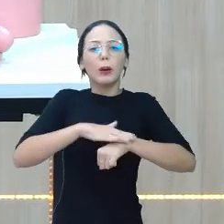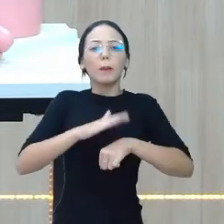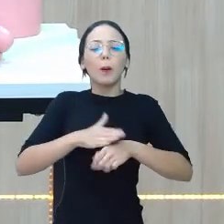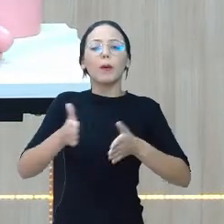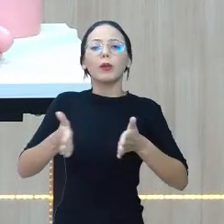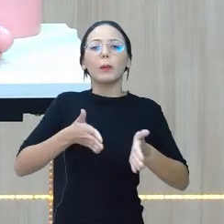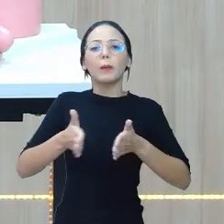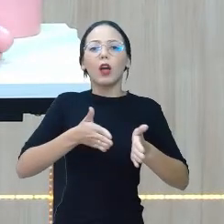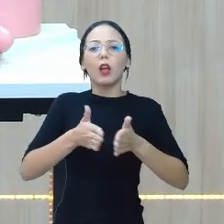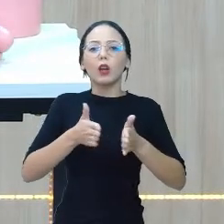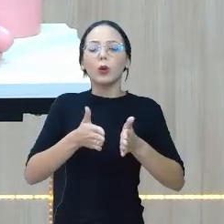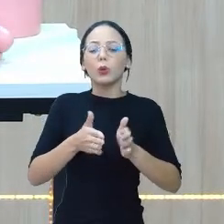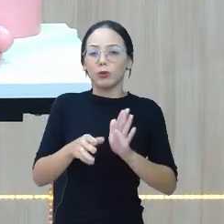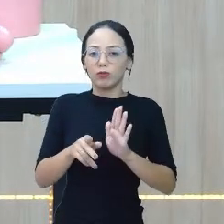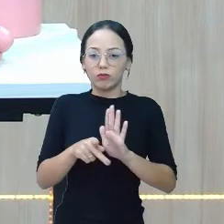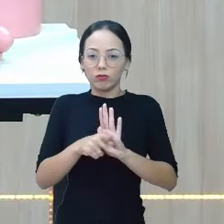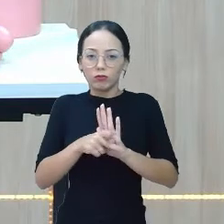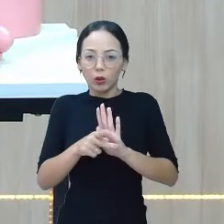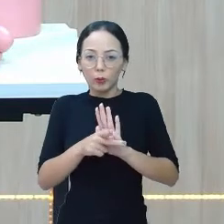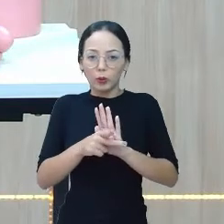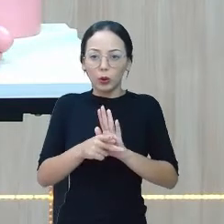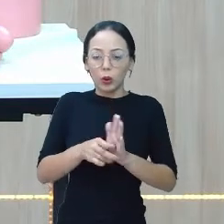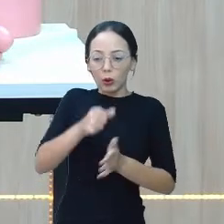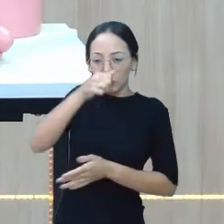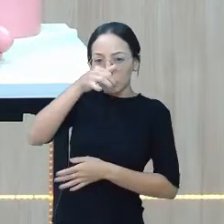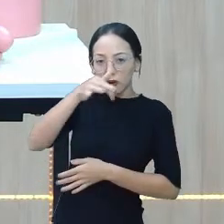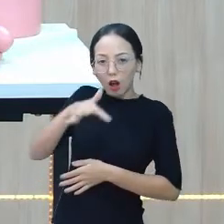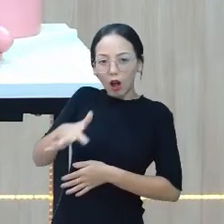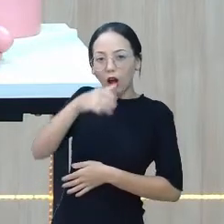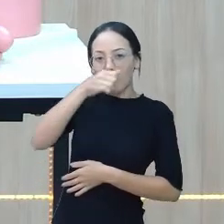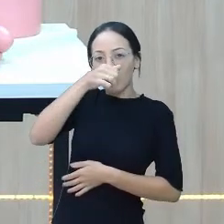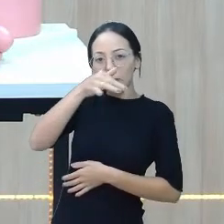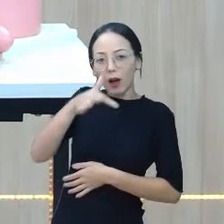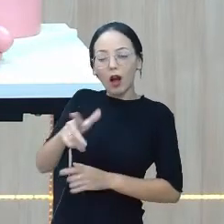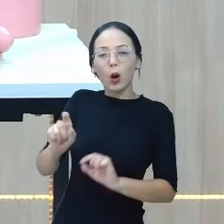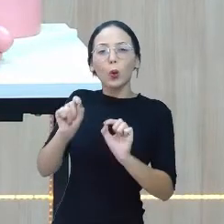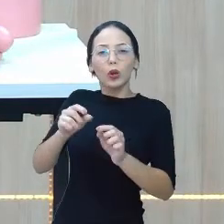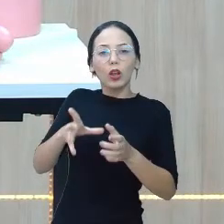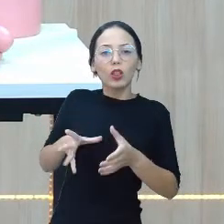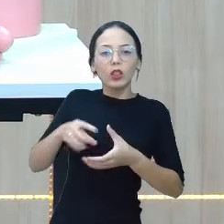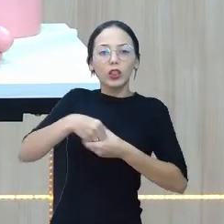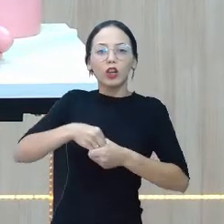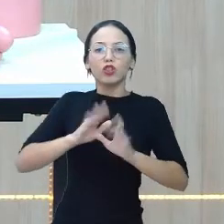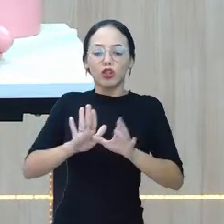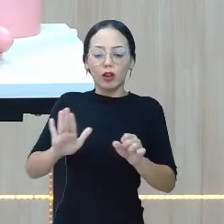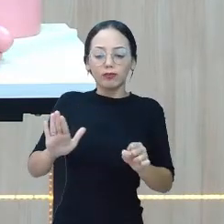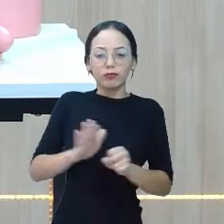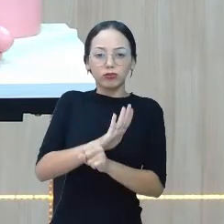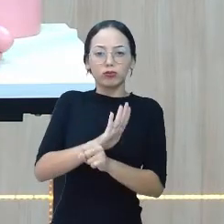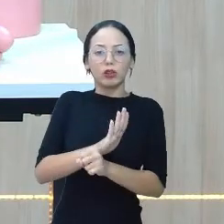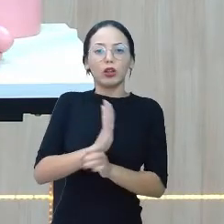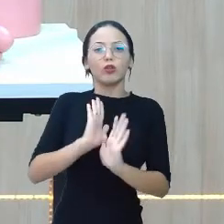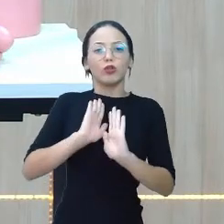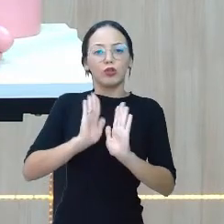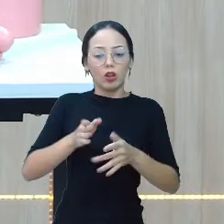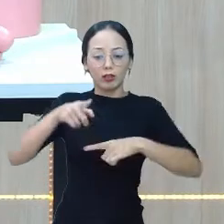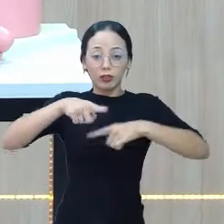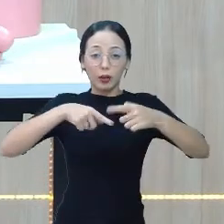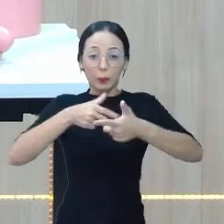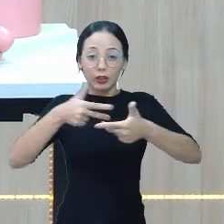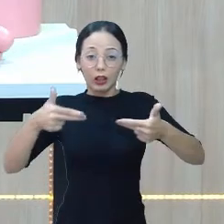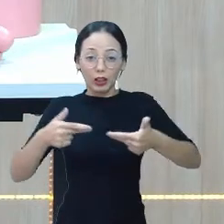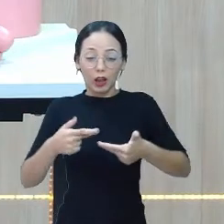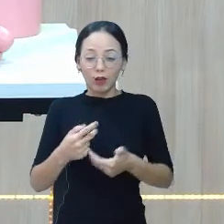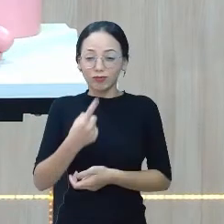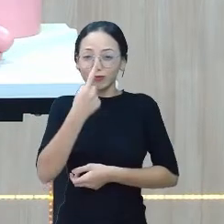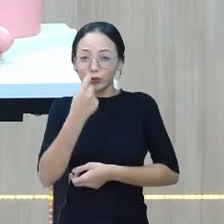a transpiração, nós estamos eliminando o que está em excesso, estamos eliminando substâncias